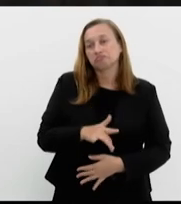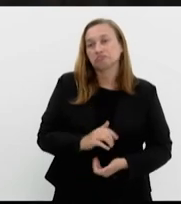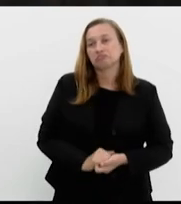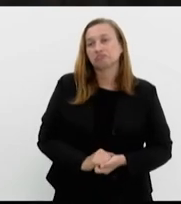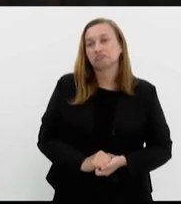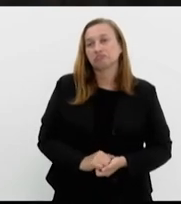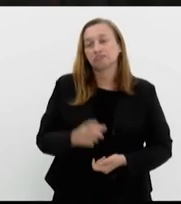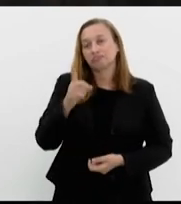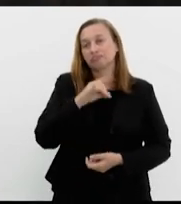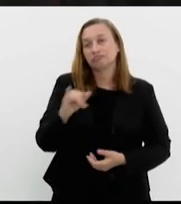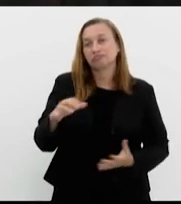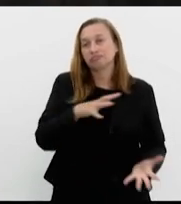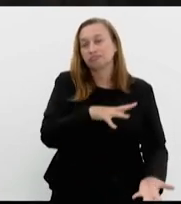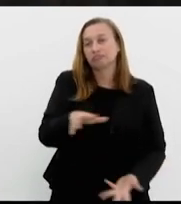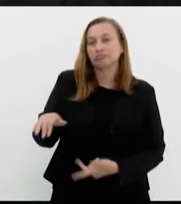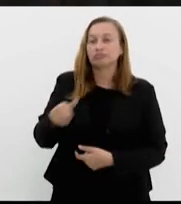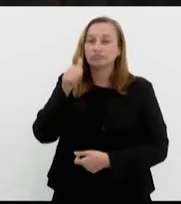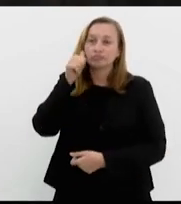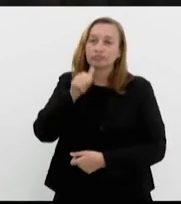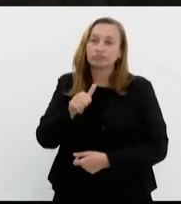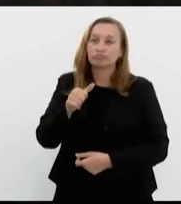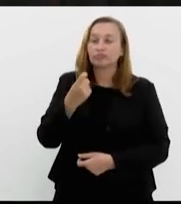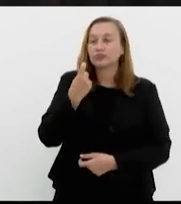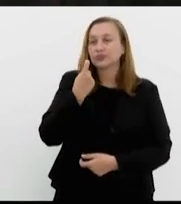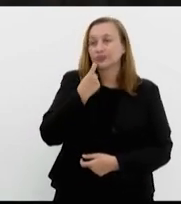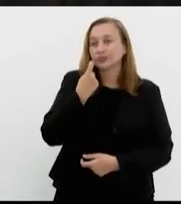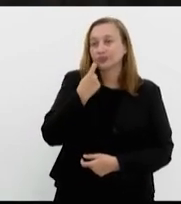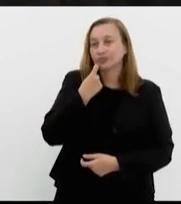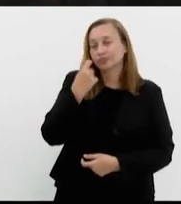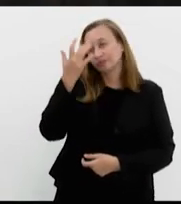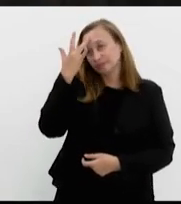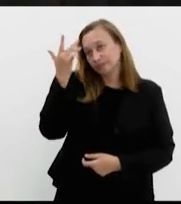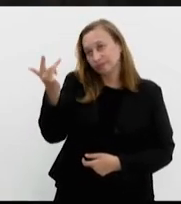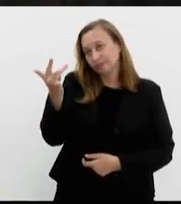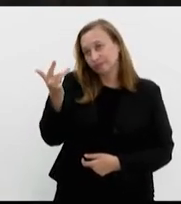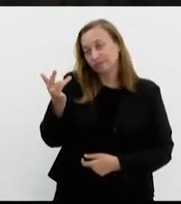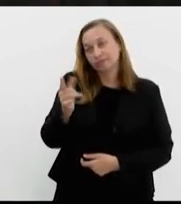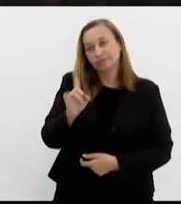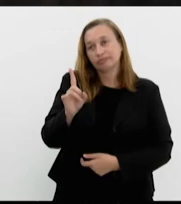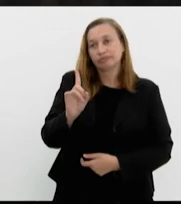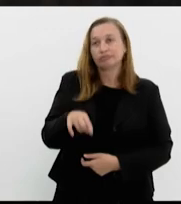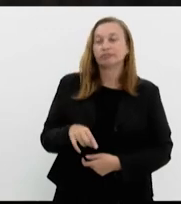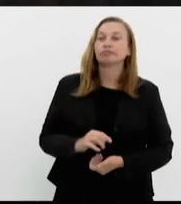que o Dia Internacional da Mulher seja uma sexta-feira, amanhã, e não